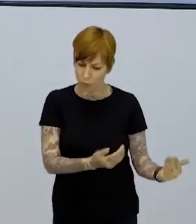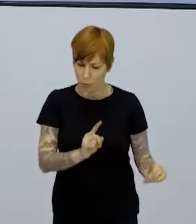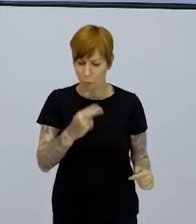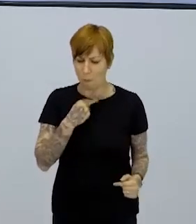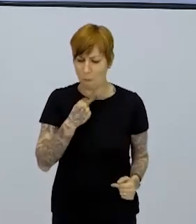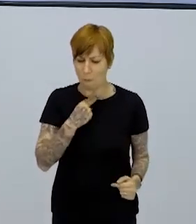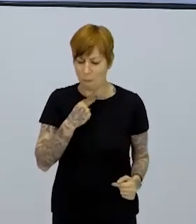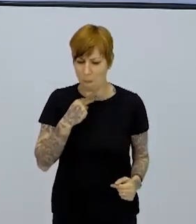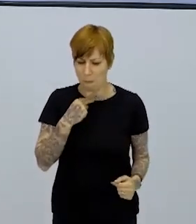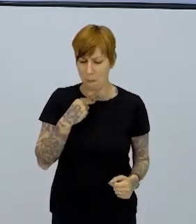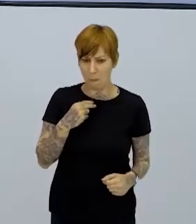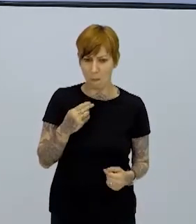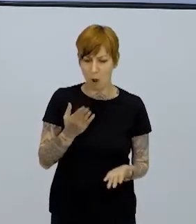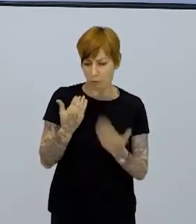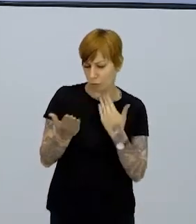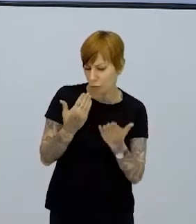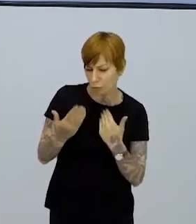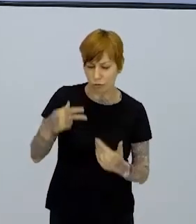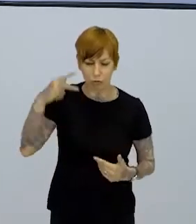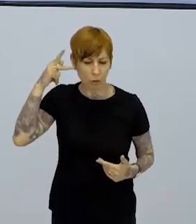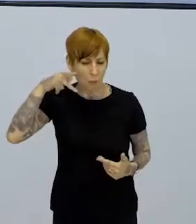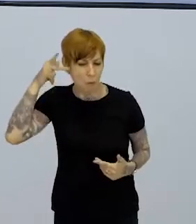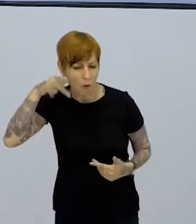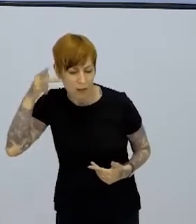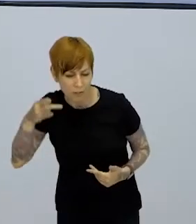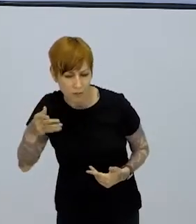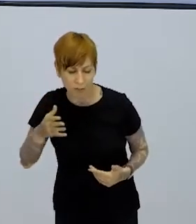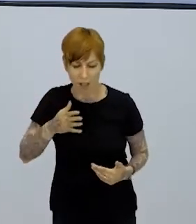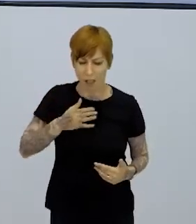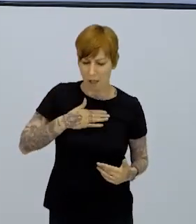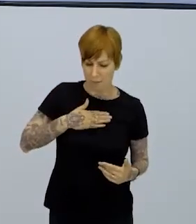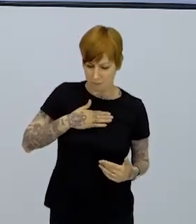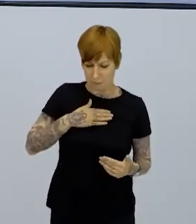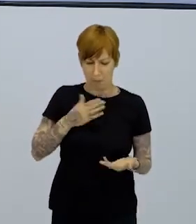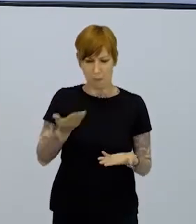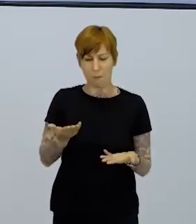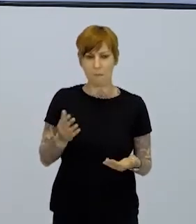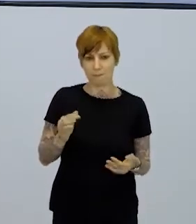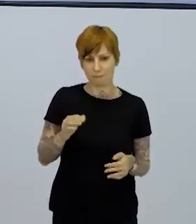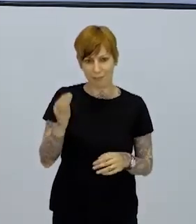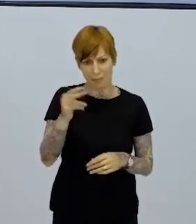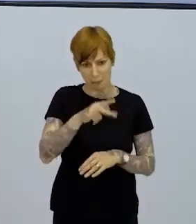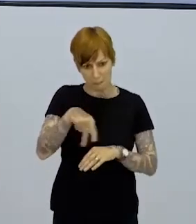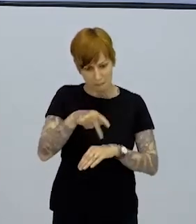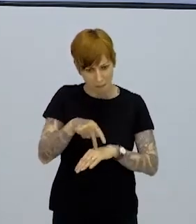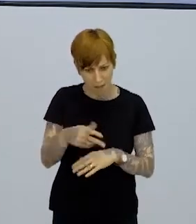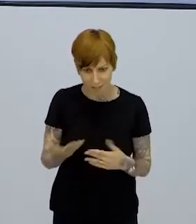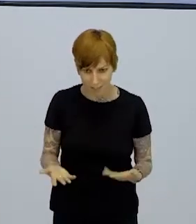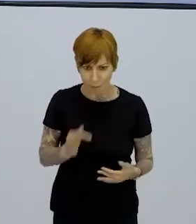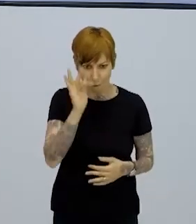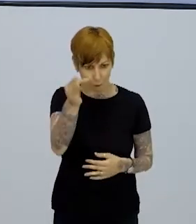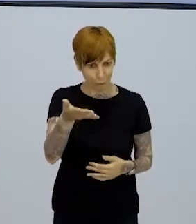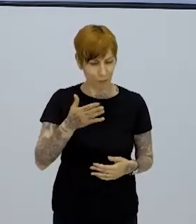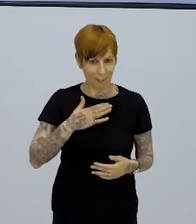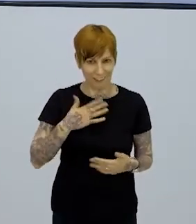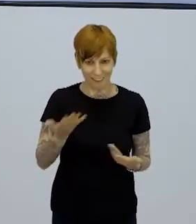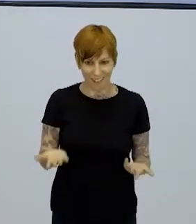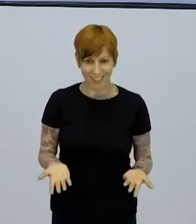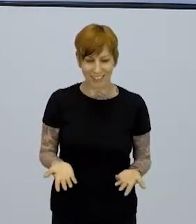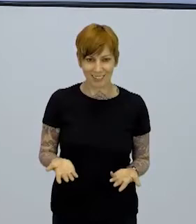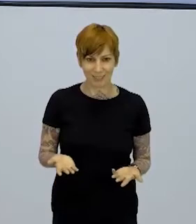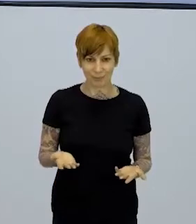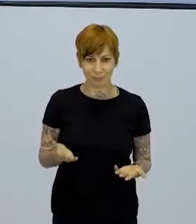discutir política? O futuro desse país é meu e eu vou dar opinião política. Né? Então, você vê que aqui já tem, vamos dizer...